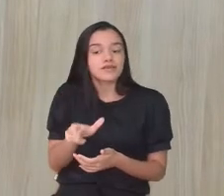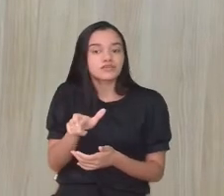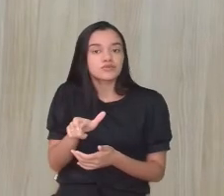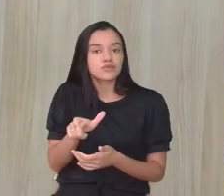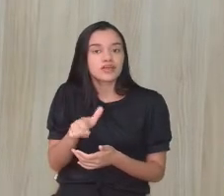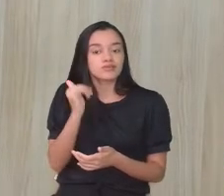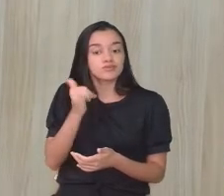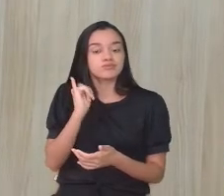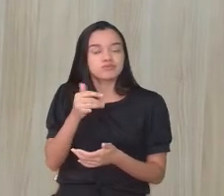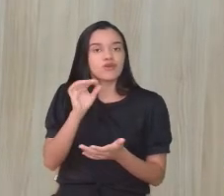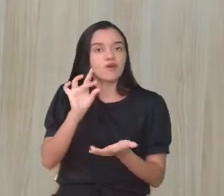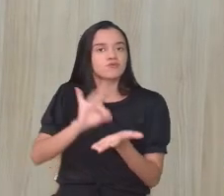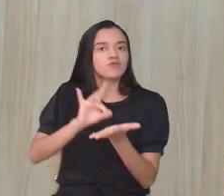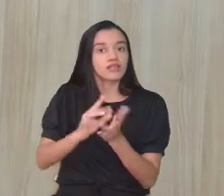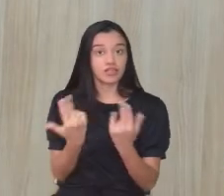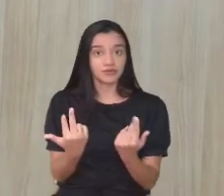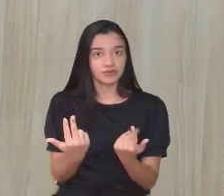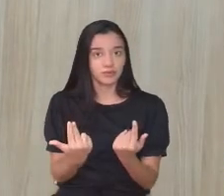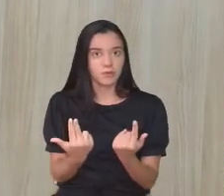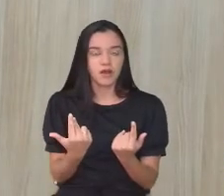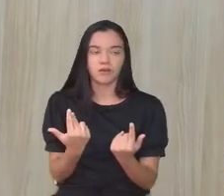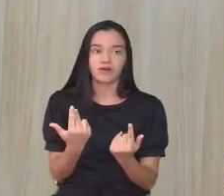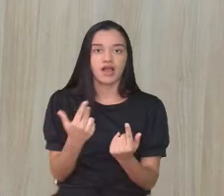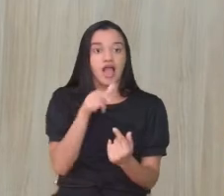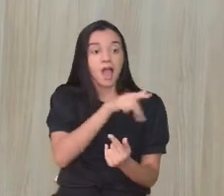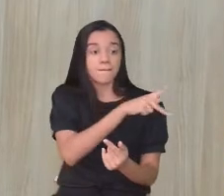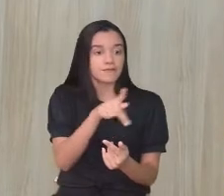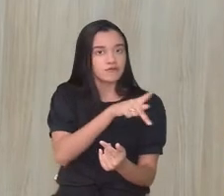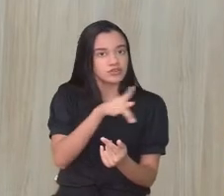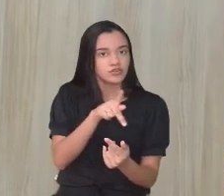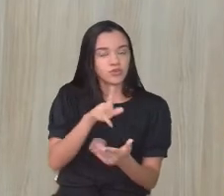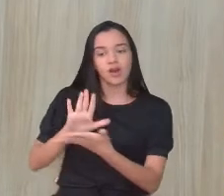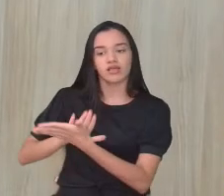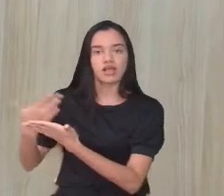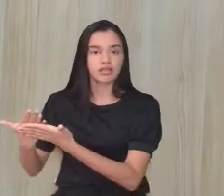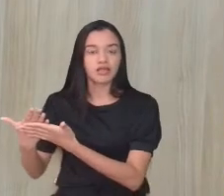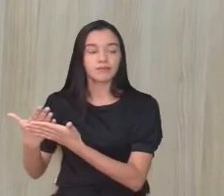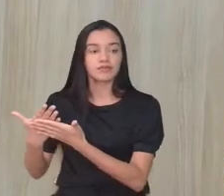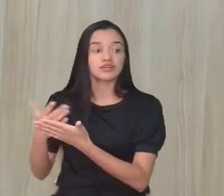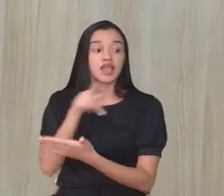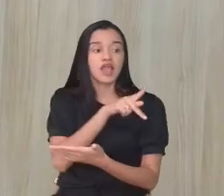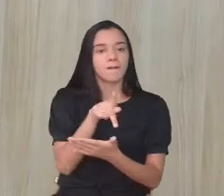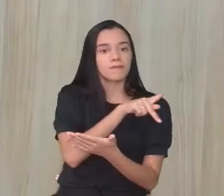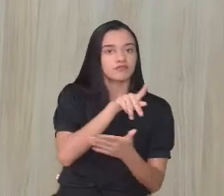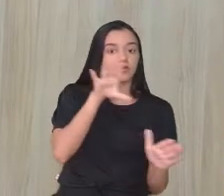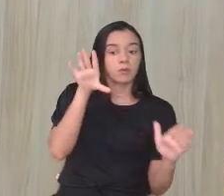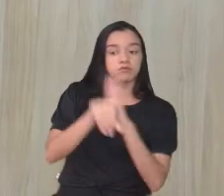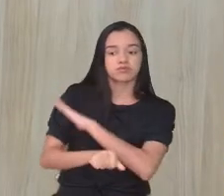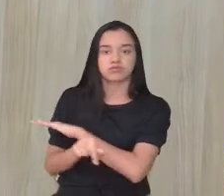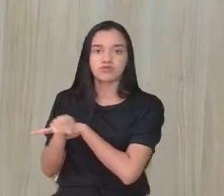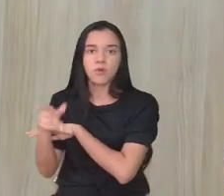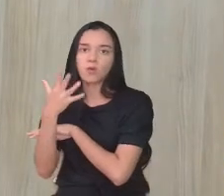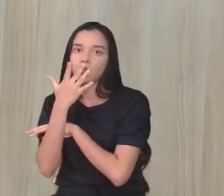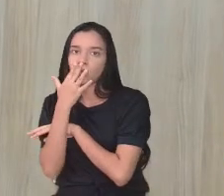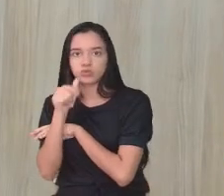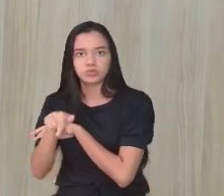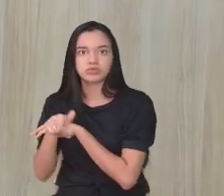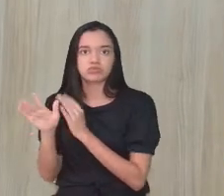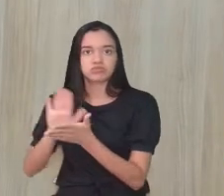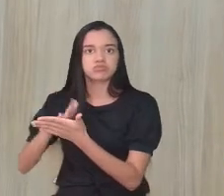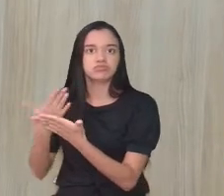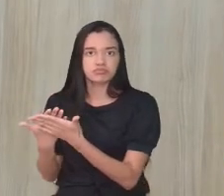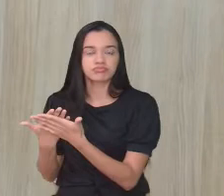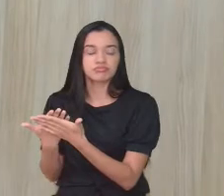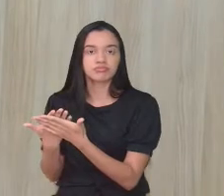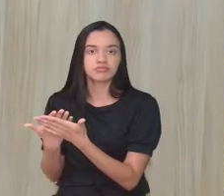narrar o mesmo fato com relação a Camille e Midian. Camille foi lá e roubou os doces de Midian. E eu só vi a ação, né?